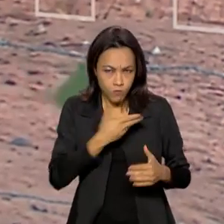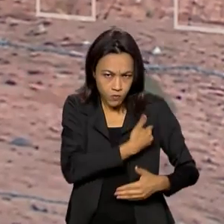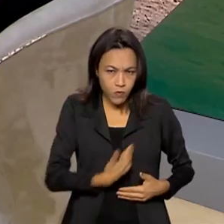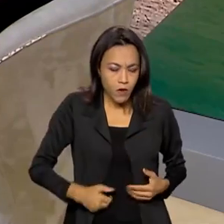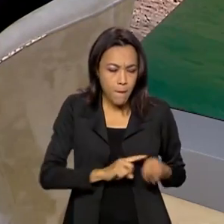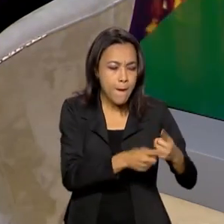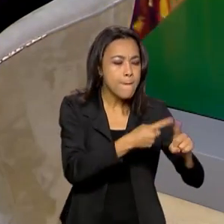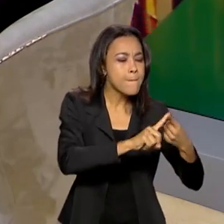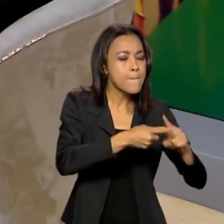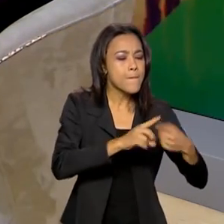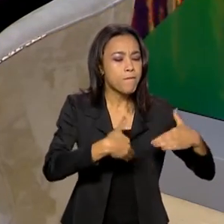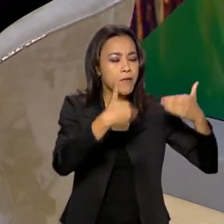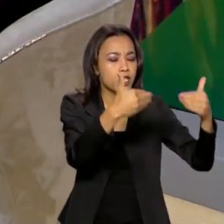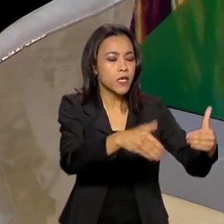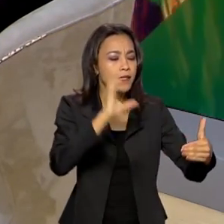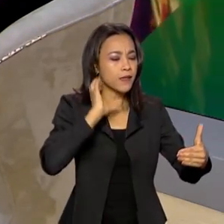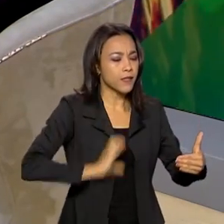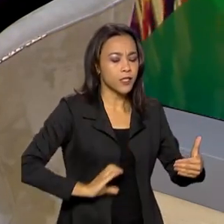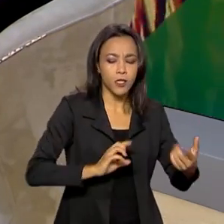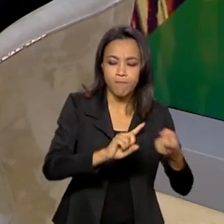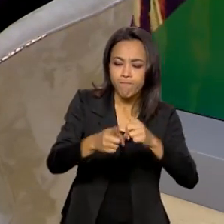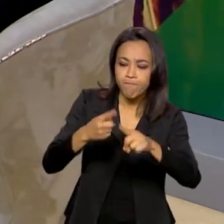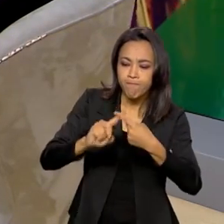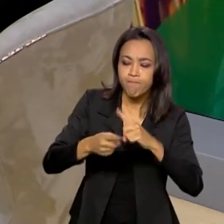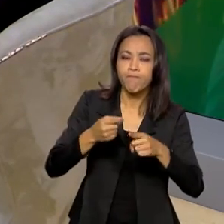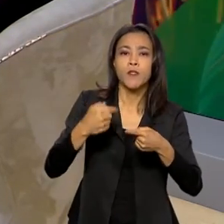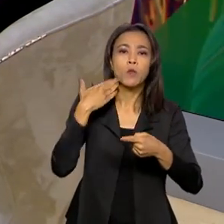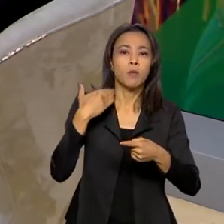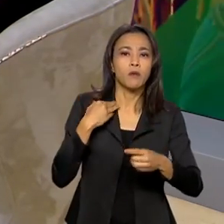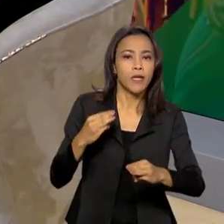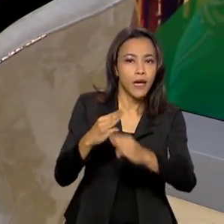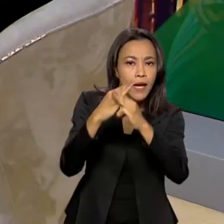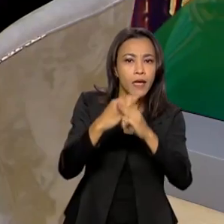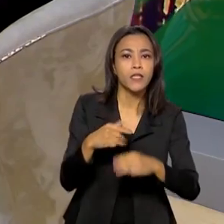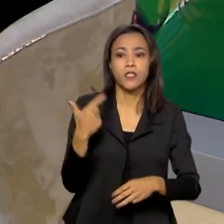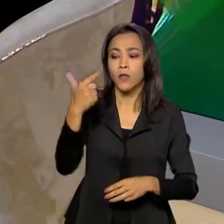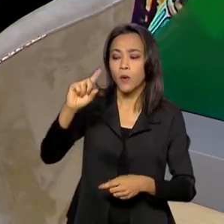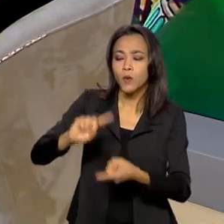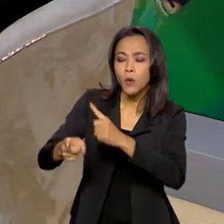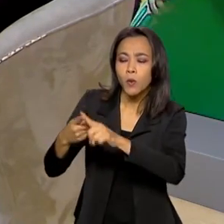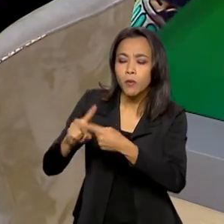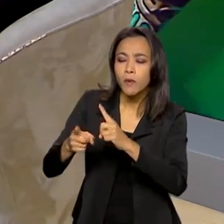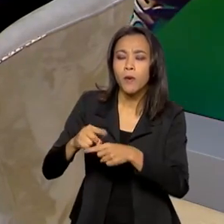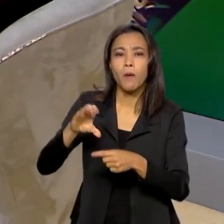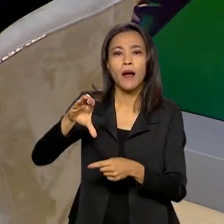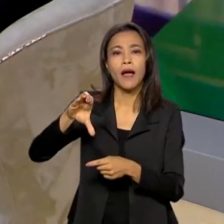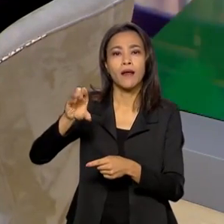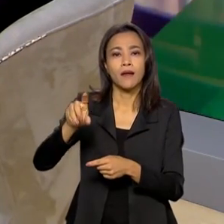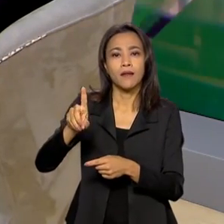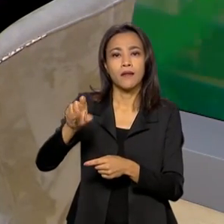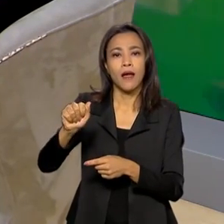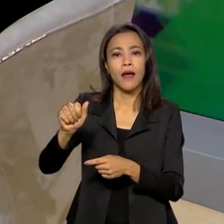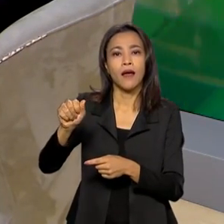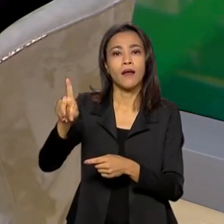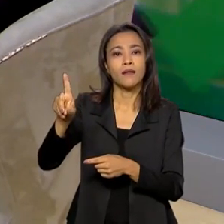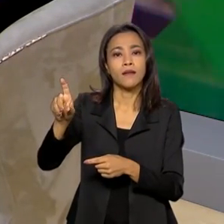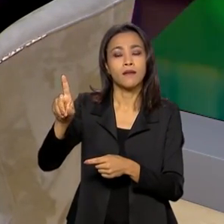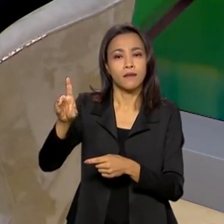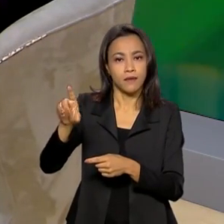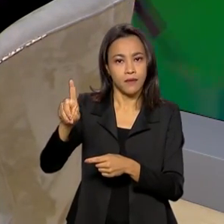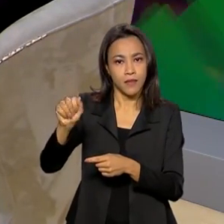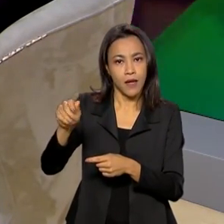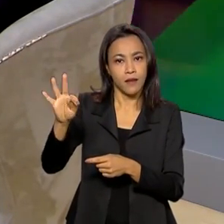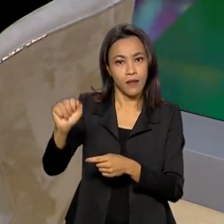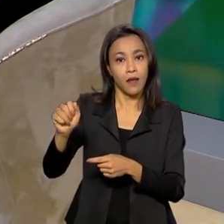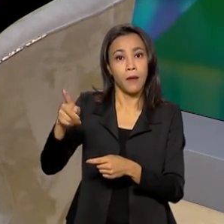Ministério da Cidadania apoio da data pré Caixa Econômica Federal naquele momento e conseguimos desenhar né um